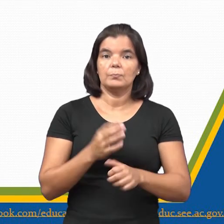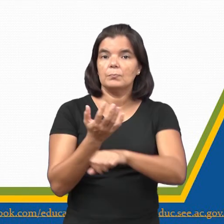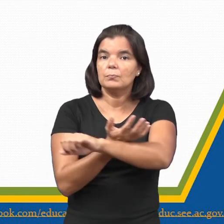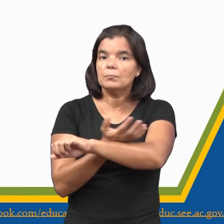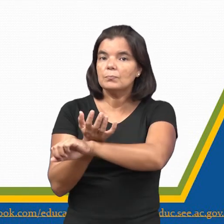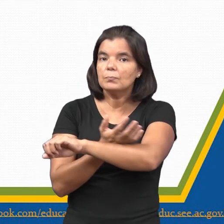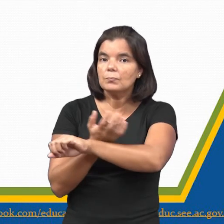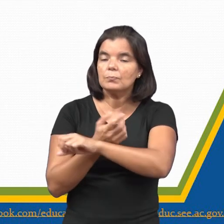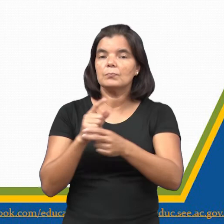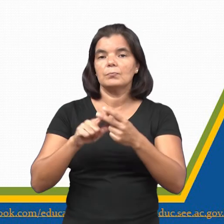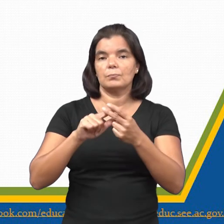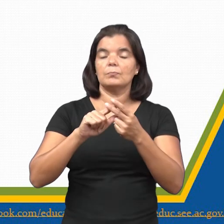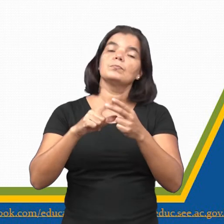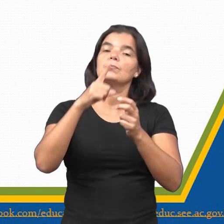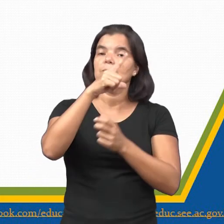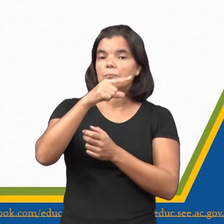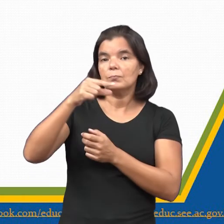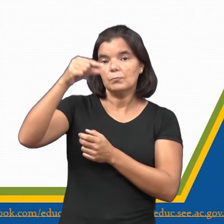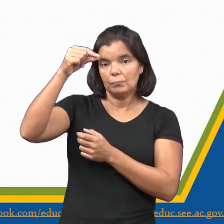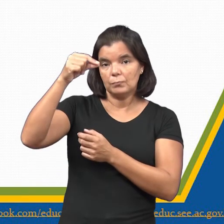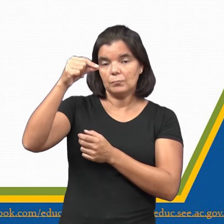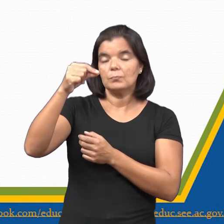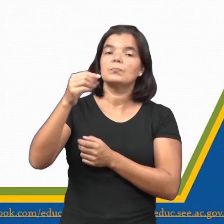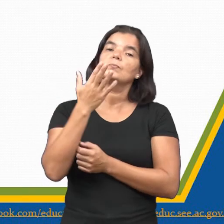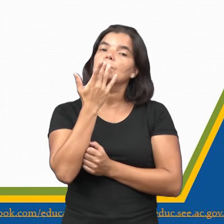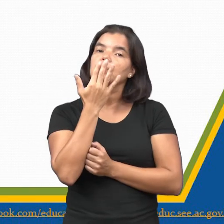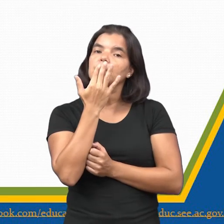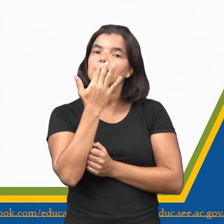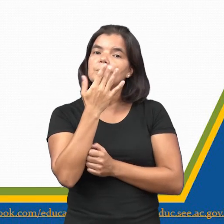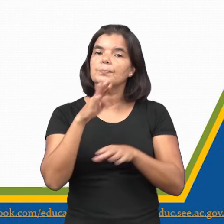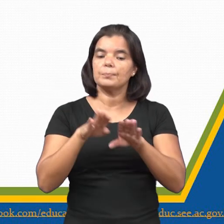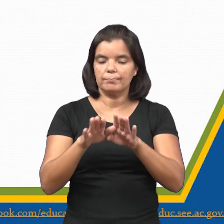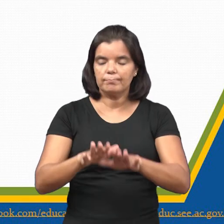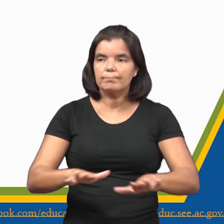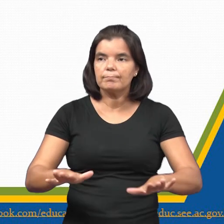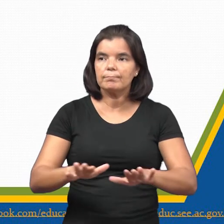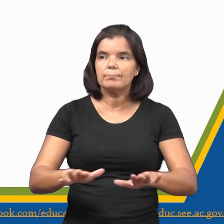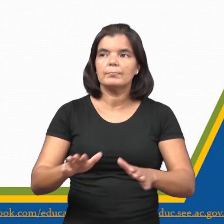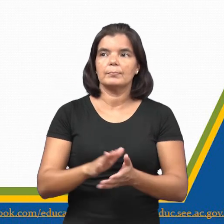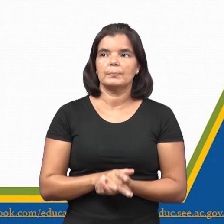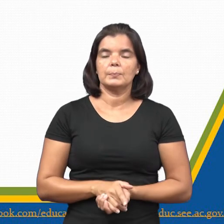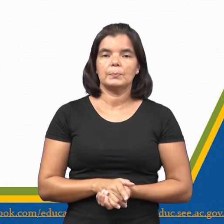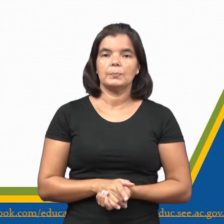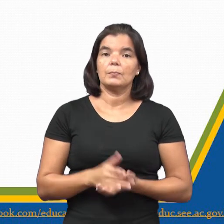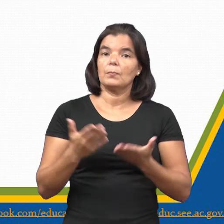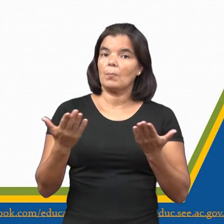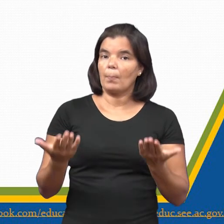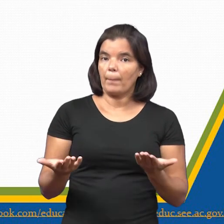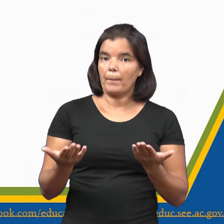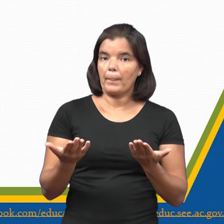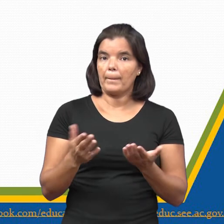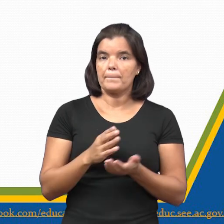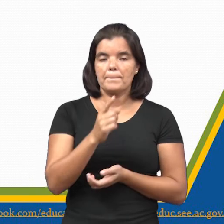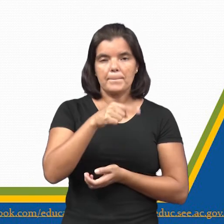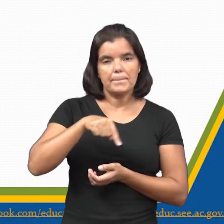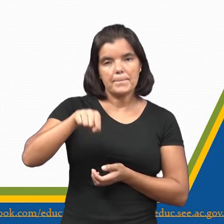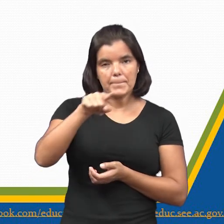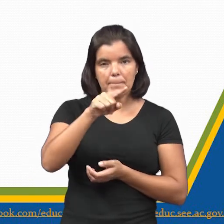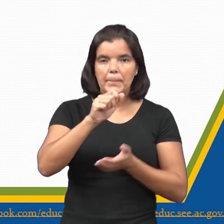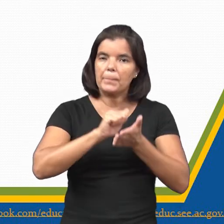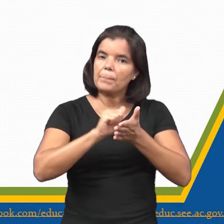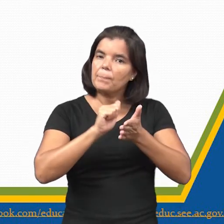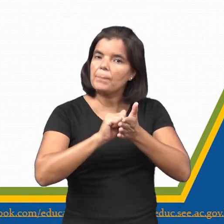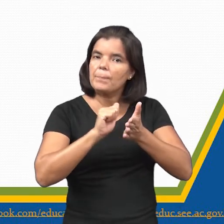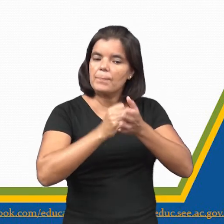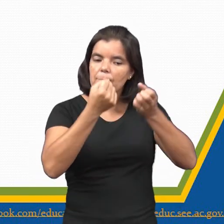vegetação, folhinhas, paleta de cores e tapetes. Pessoal, quando você for escrever um